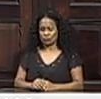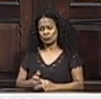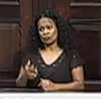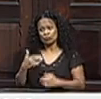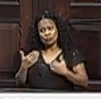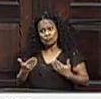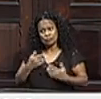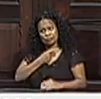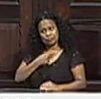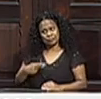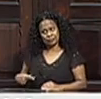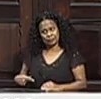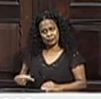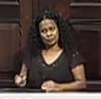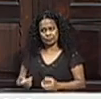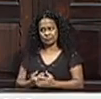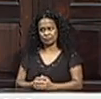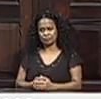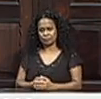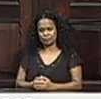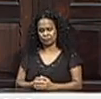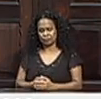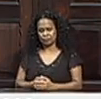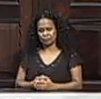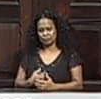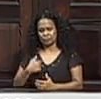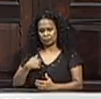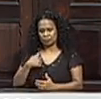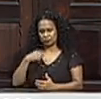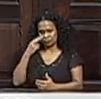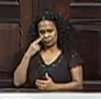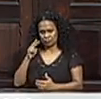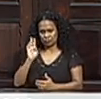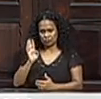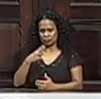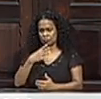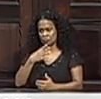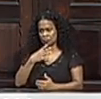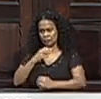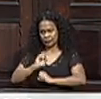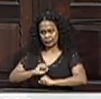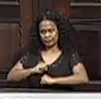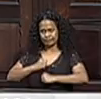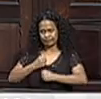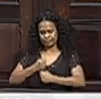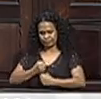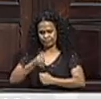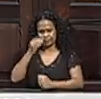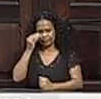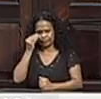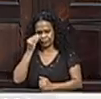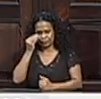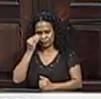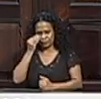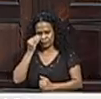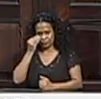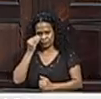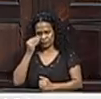Presidente, tendo em vista, eu reconheço o esforço do deputado Tutuca como